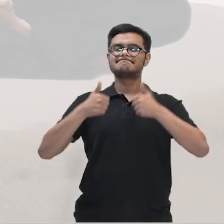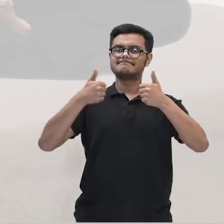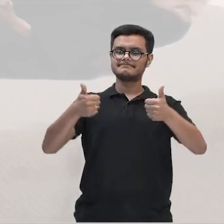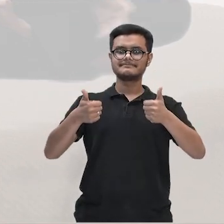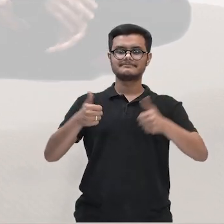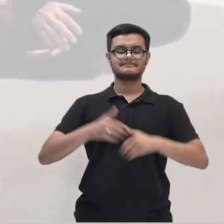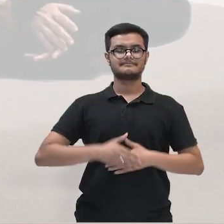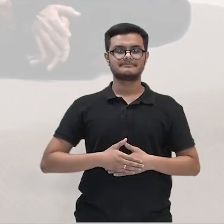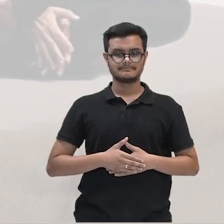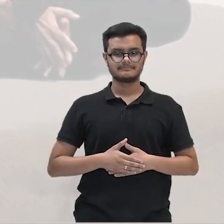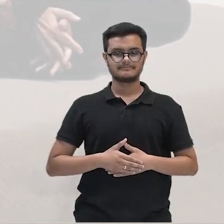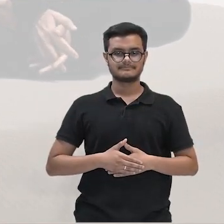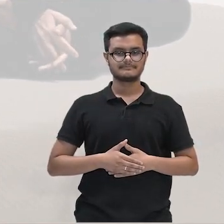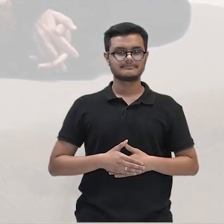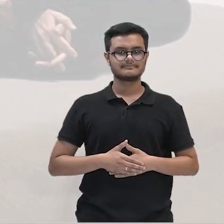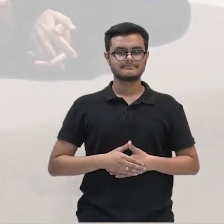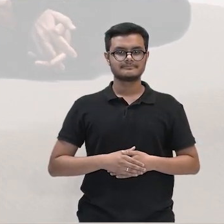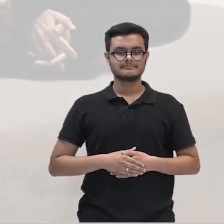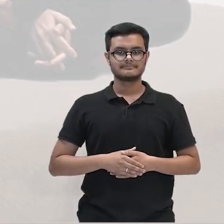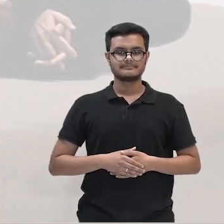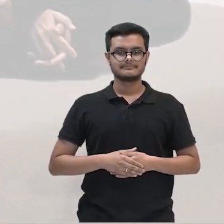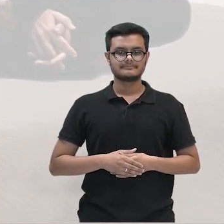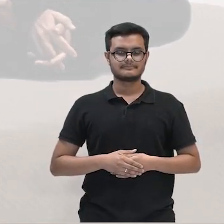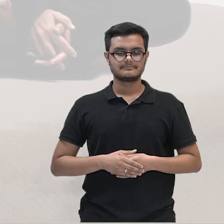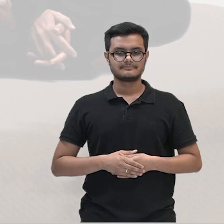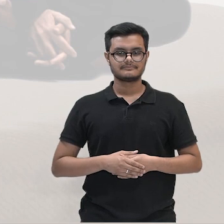Fiz mais uma atividade.